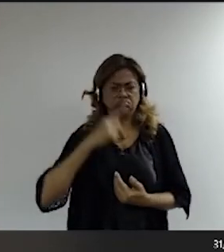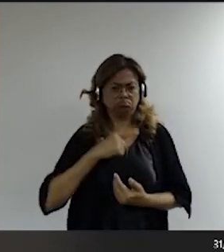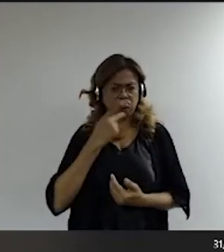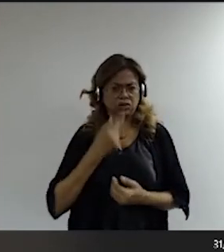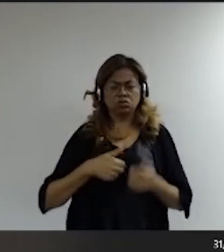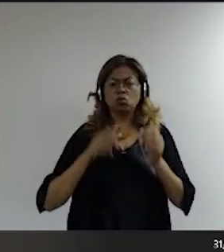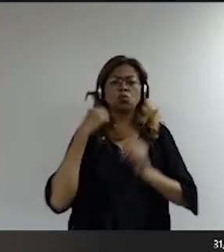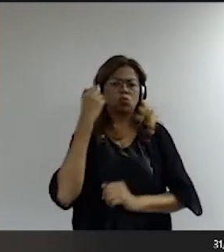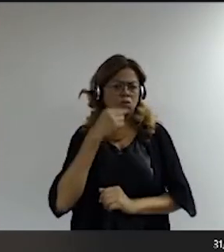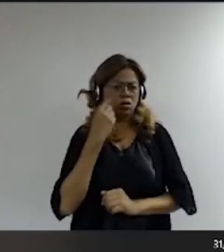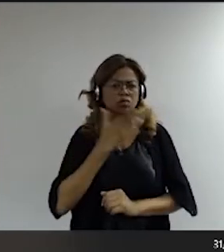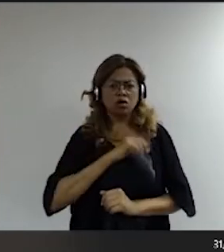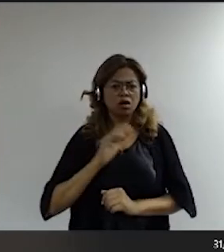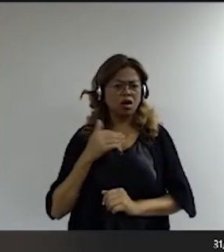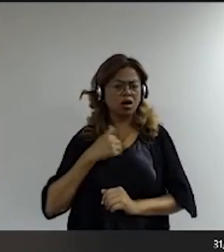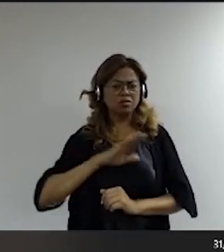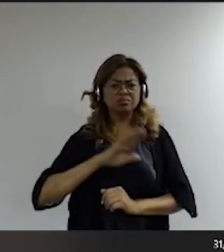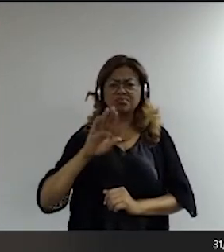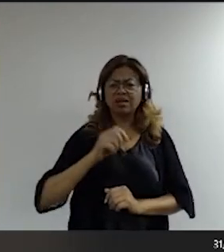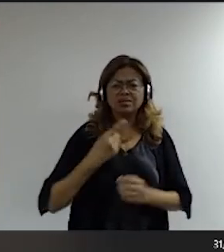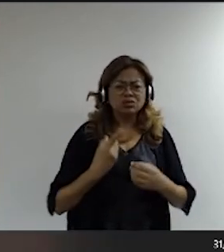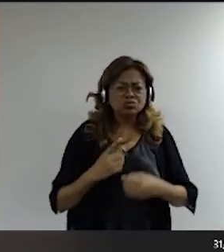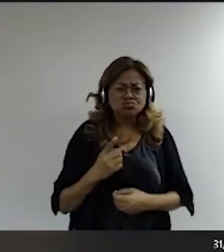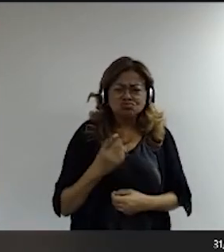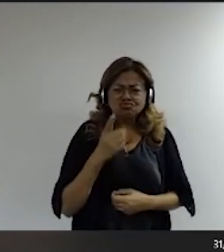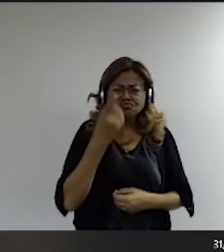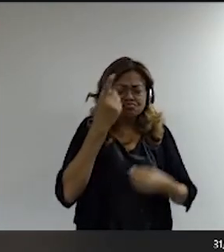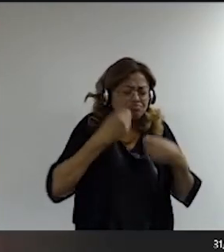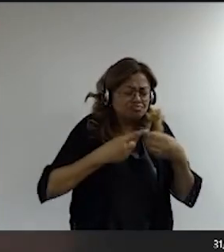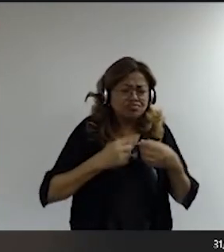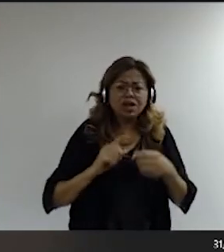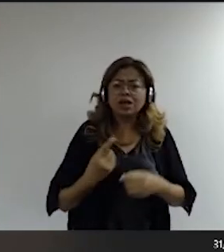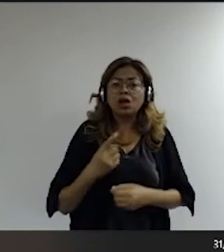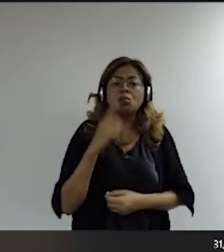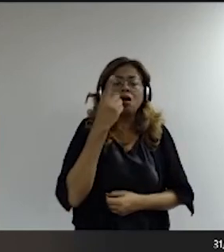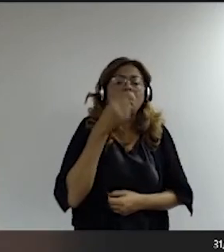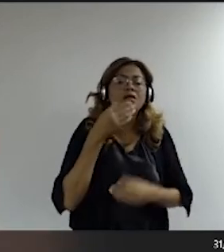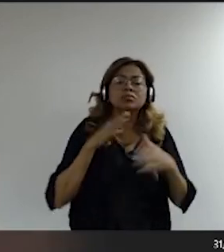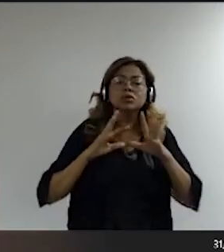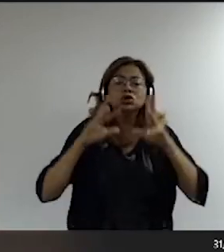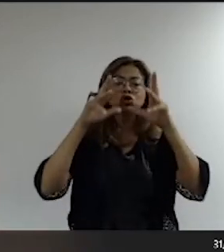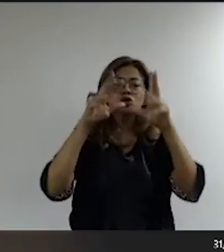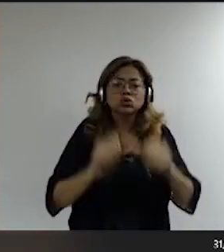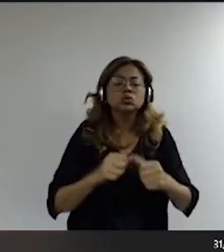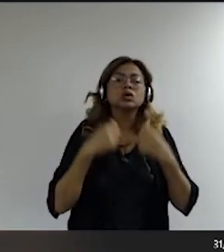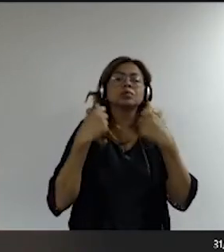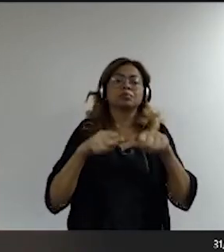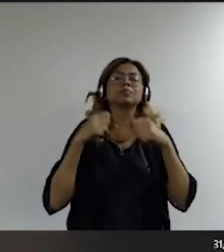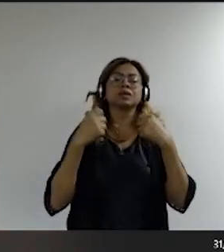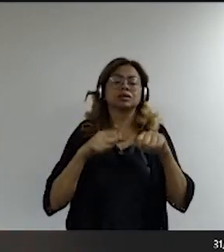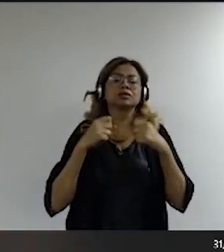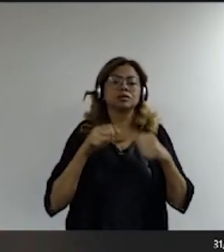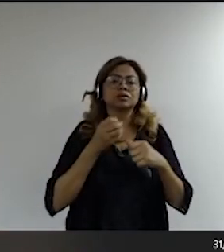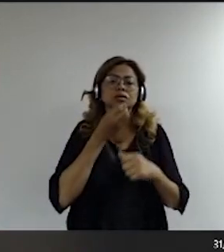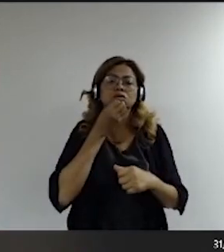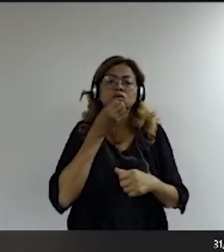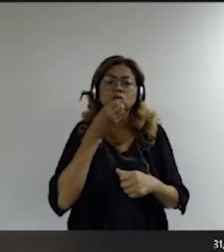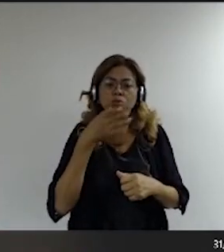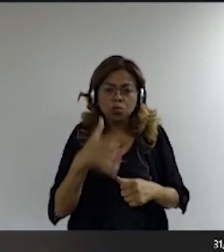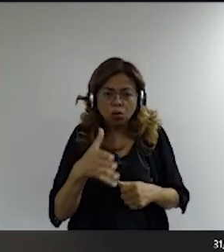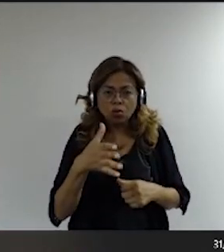O advogado está lá em Calamandrês, o advogado é o maior admirador, ele é dependente do bom